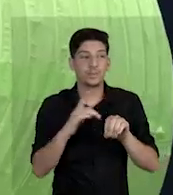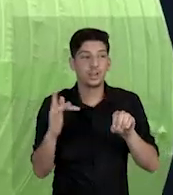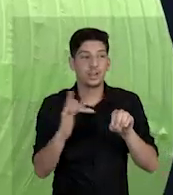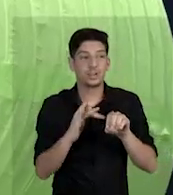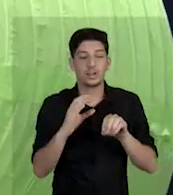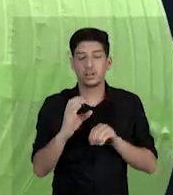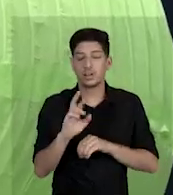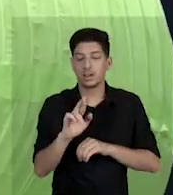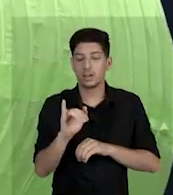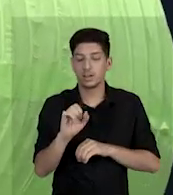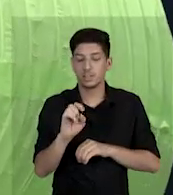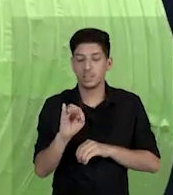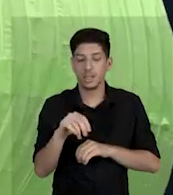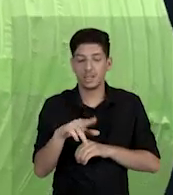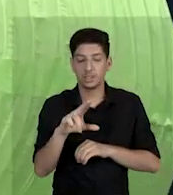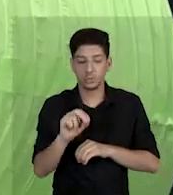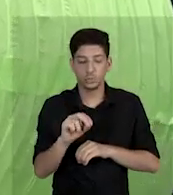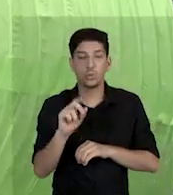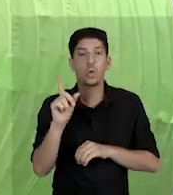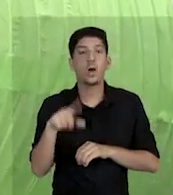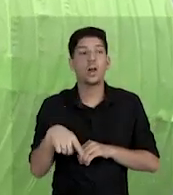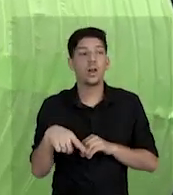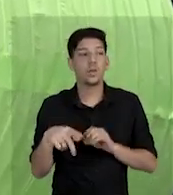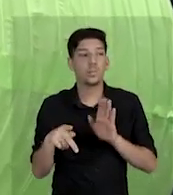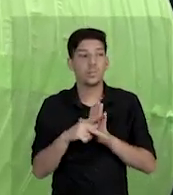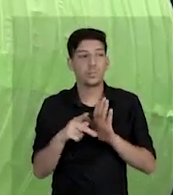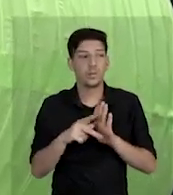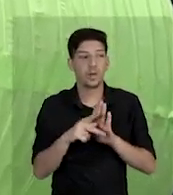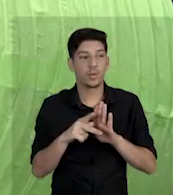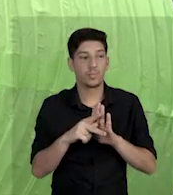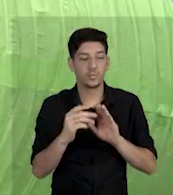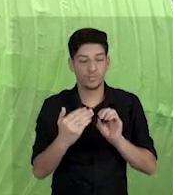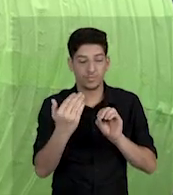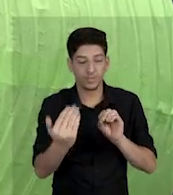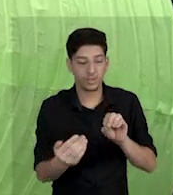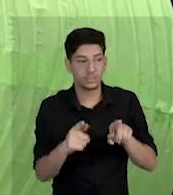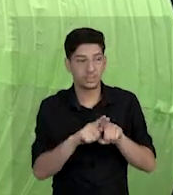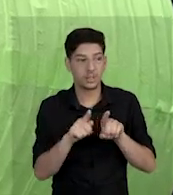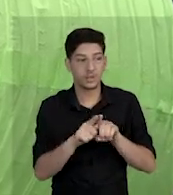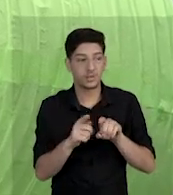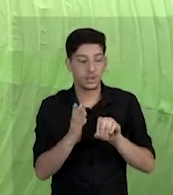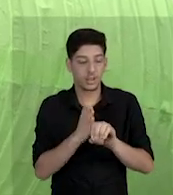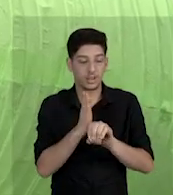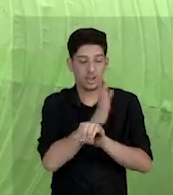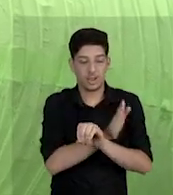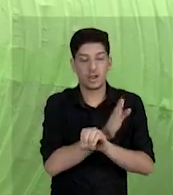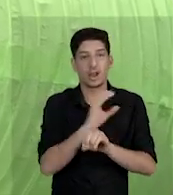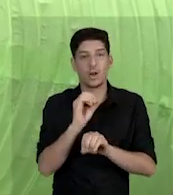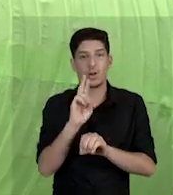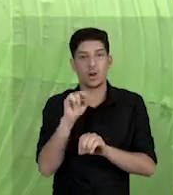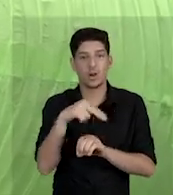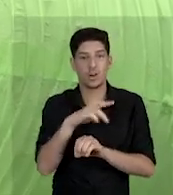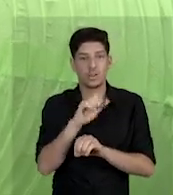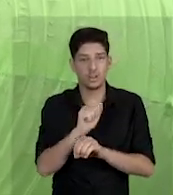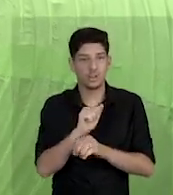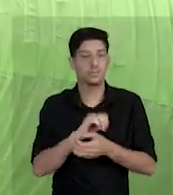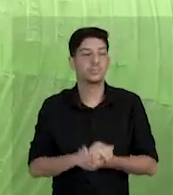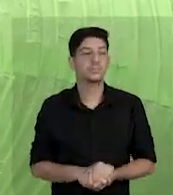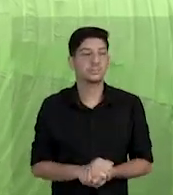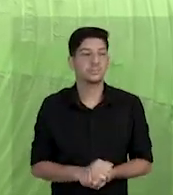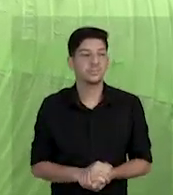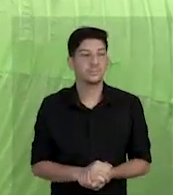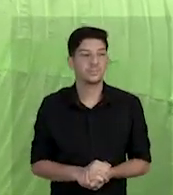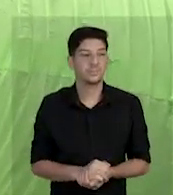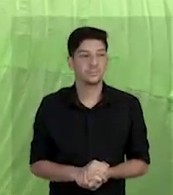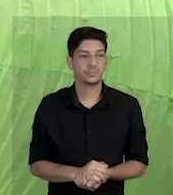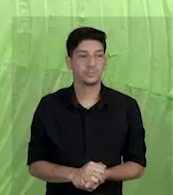lente posterior aqui do olho, e a córnea, que é essa lente anterior. E olha só,